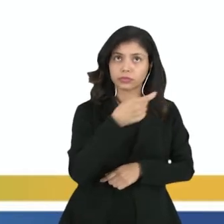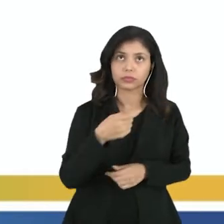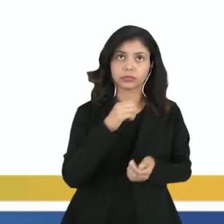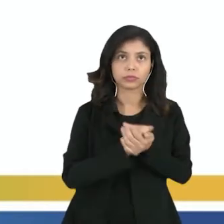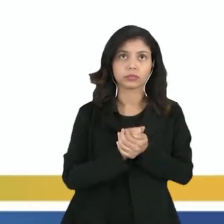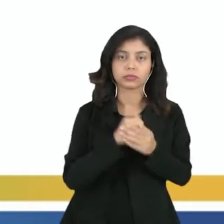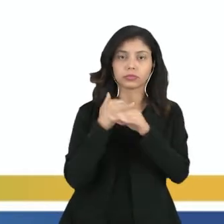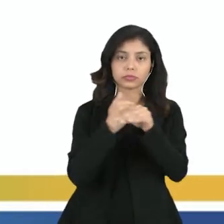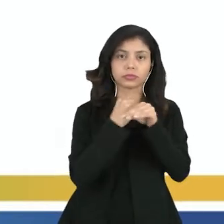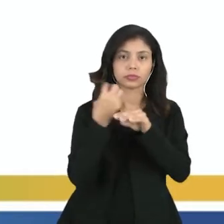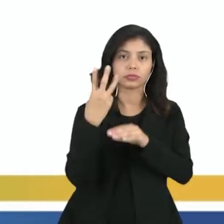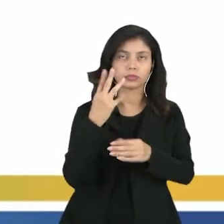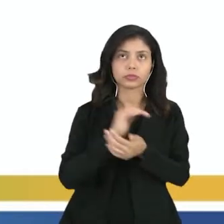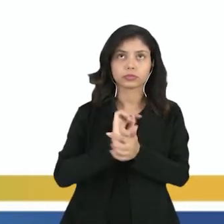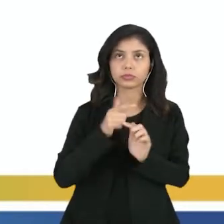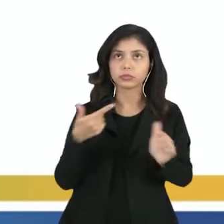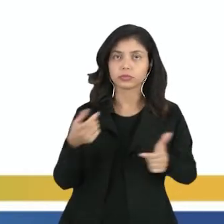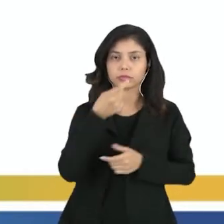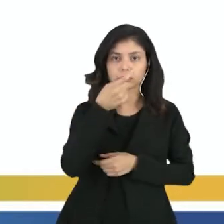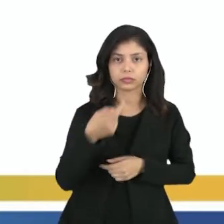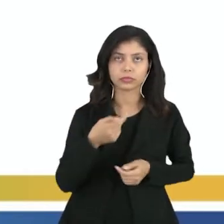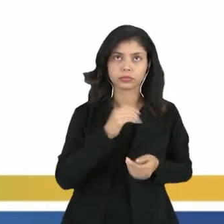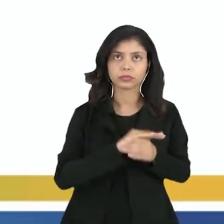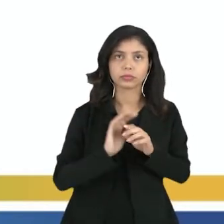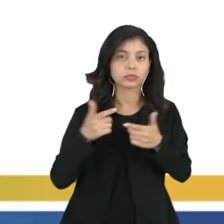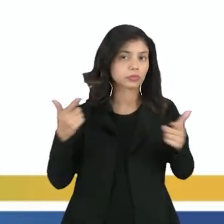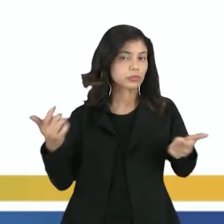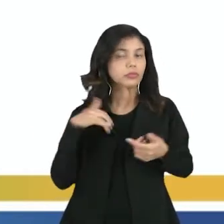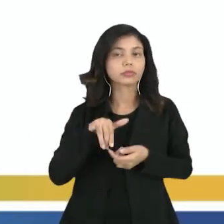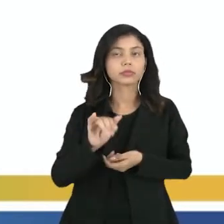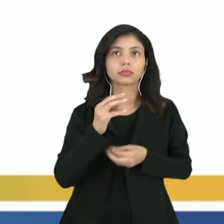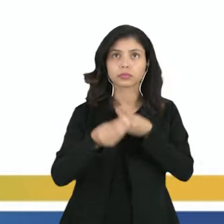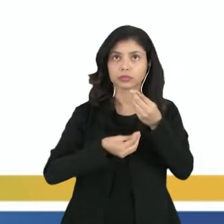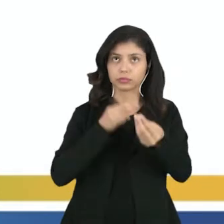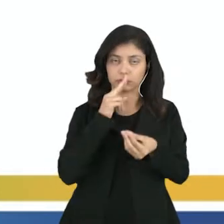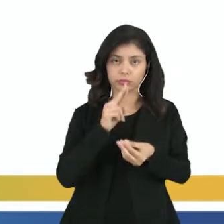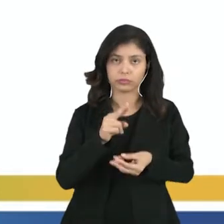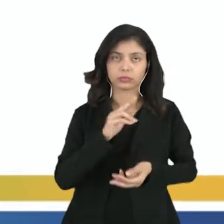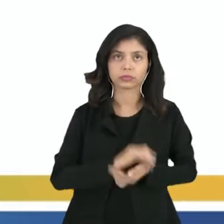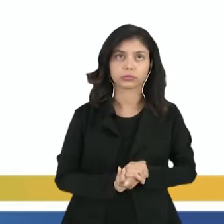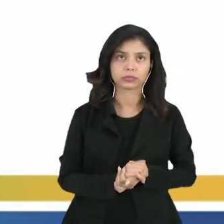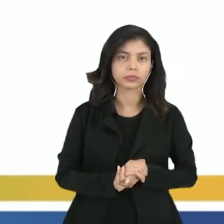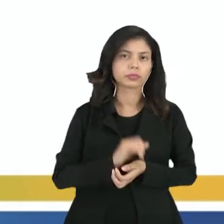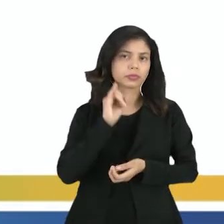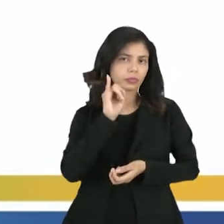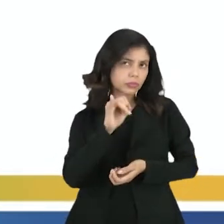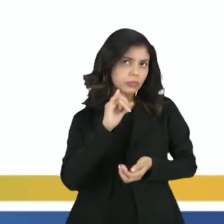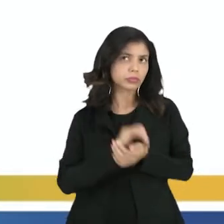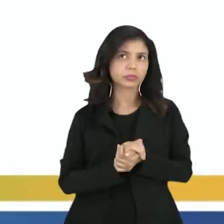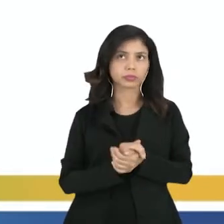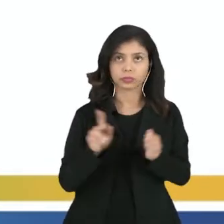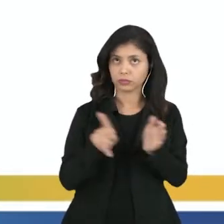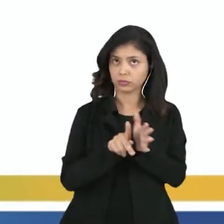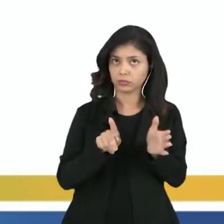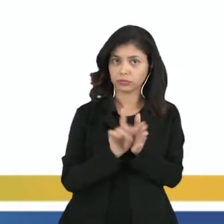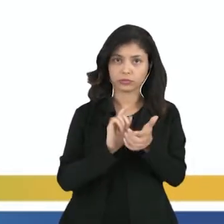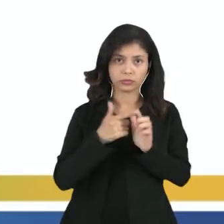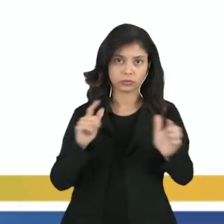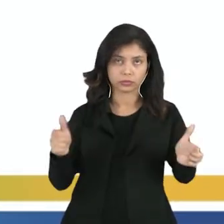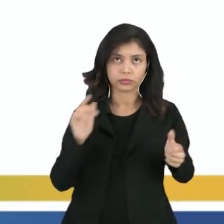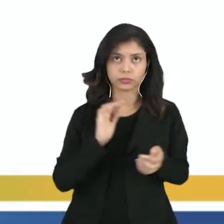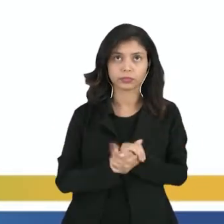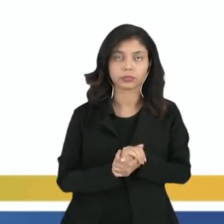igual a 3. Então, aumentei x e aumentou y como resultado. Esse é o comportamento de uma função